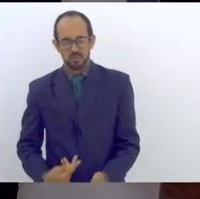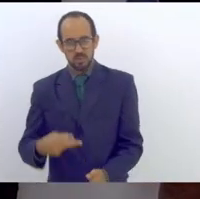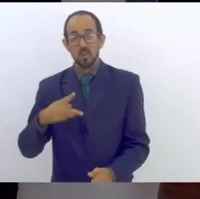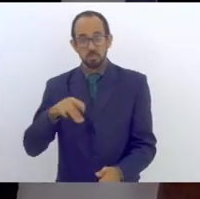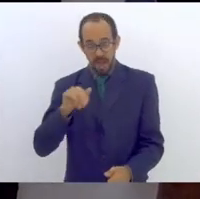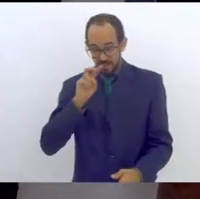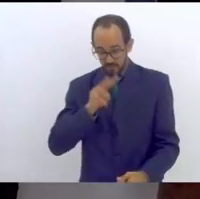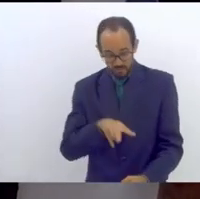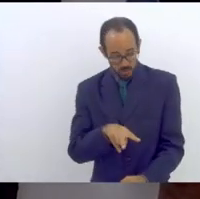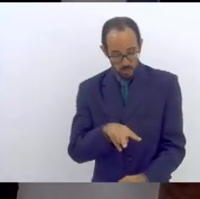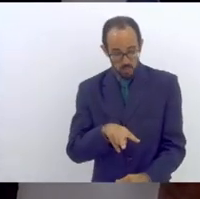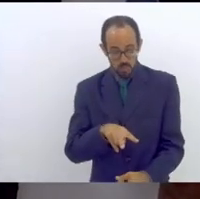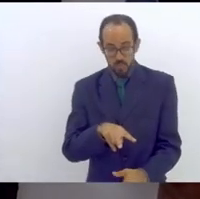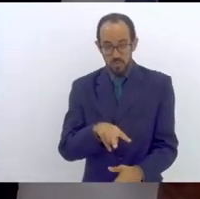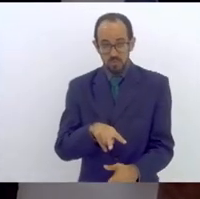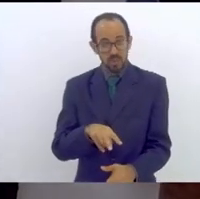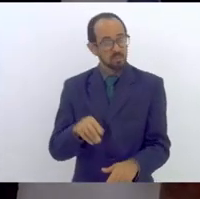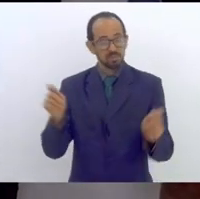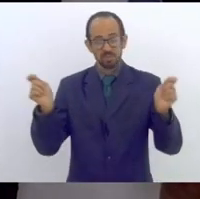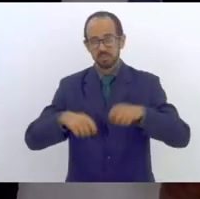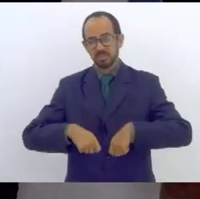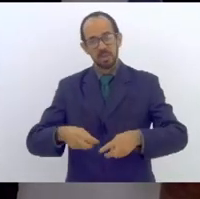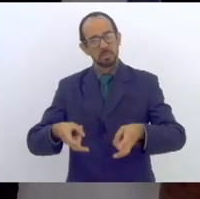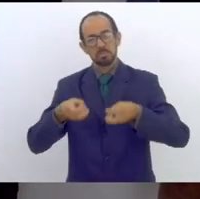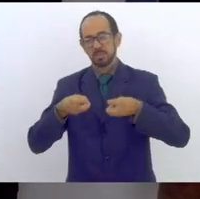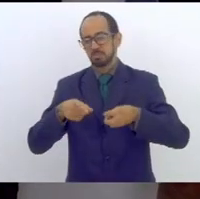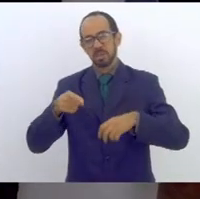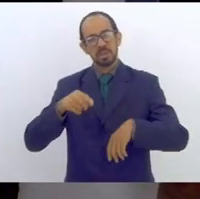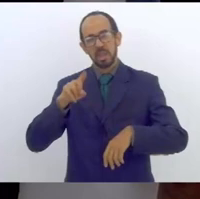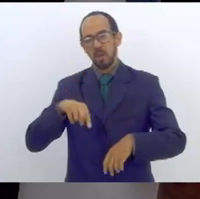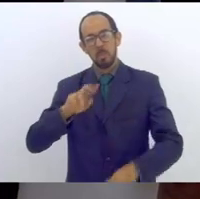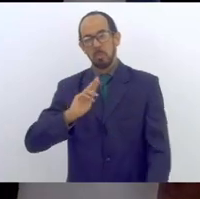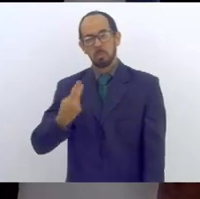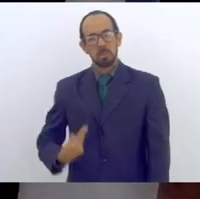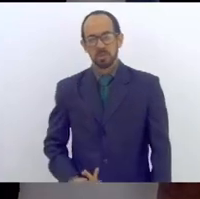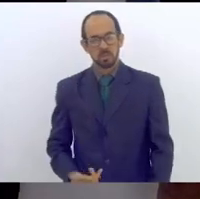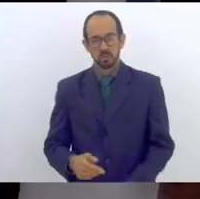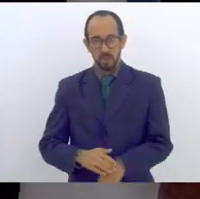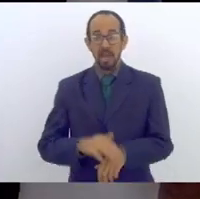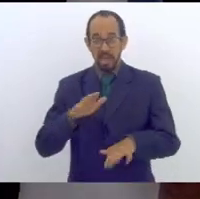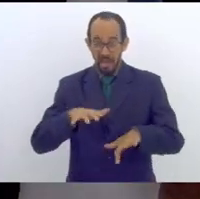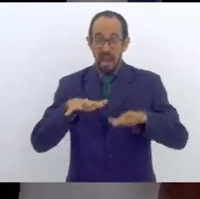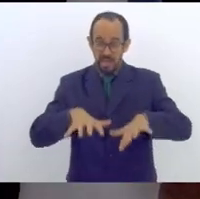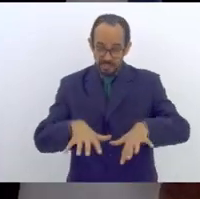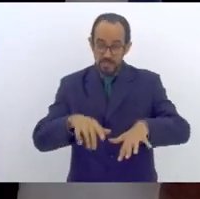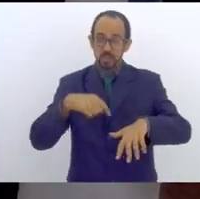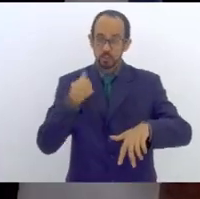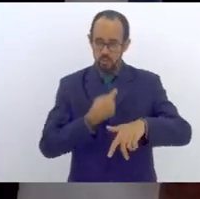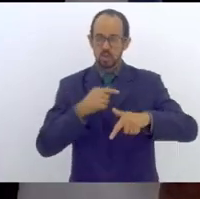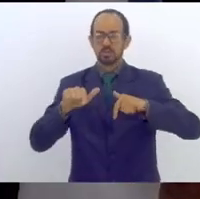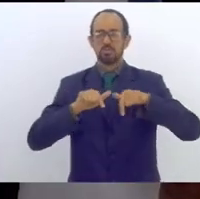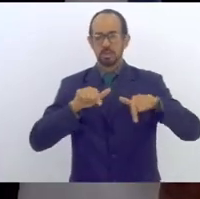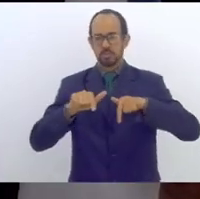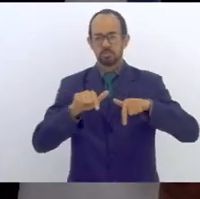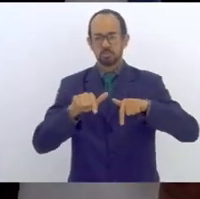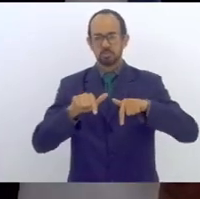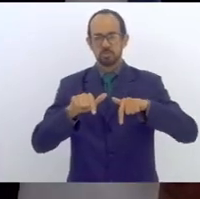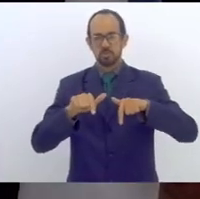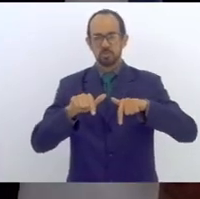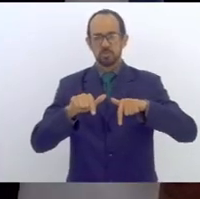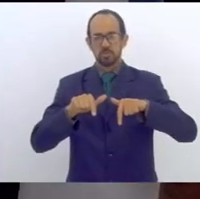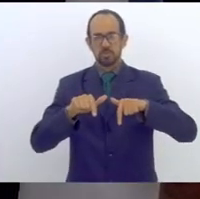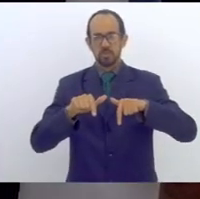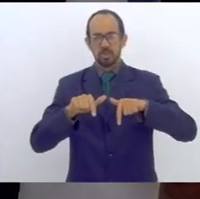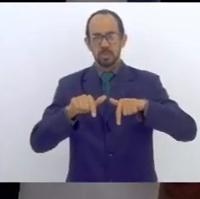esse o trabalho que a polícia técnica científica faz né E é isso que a gente quer que a polícia civil de cada vez mais